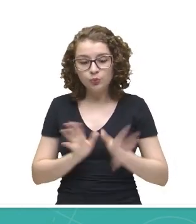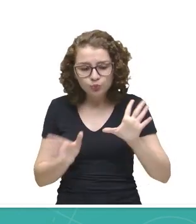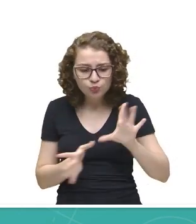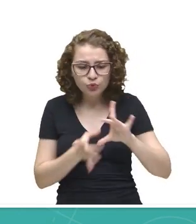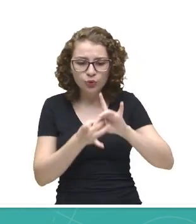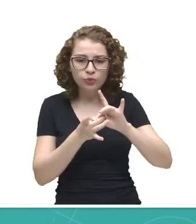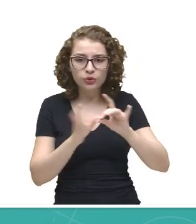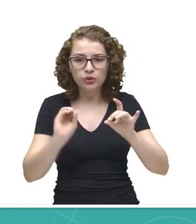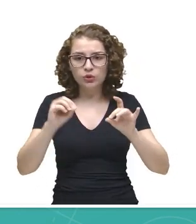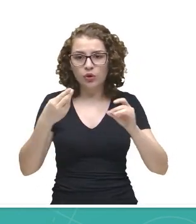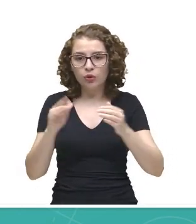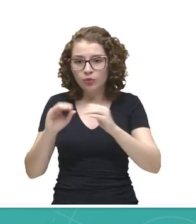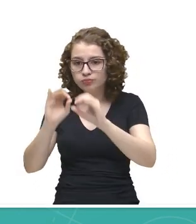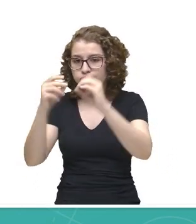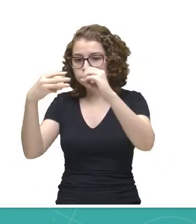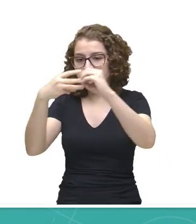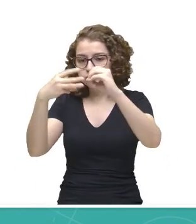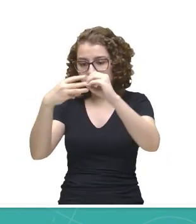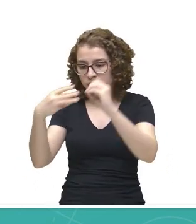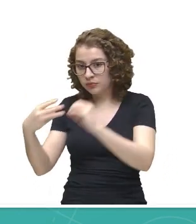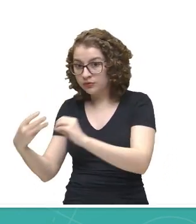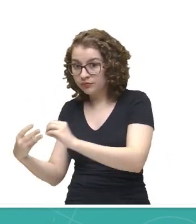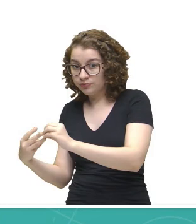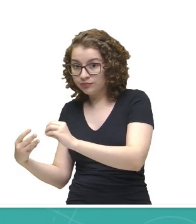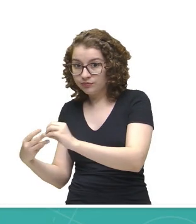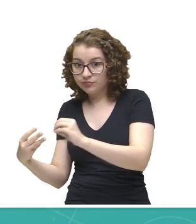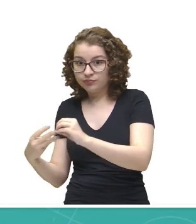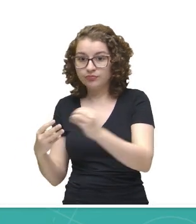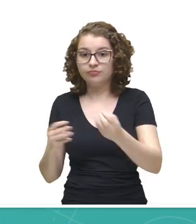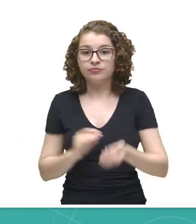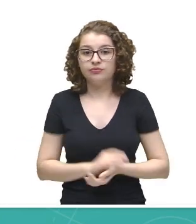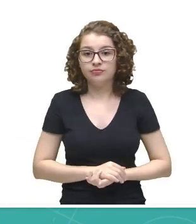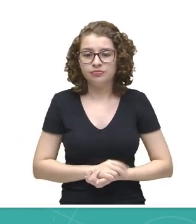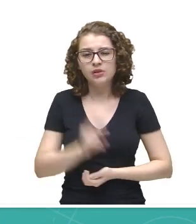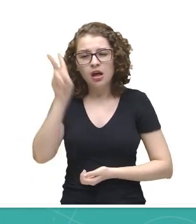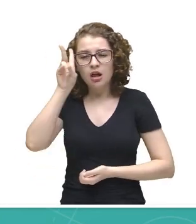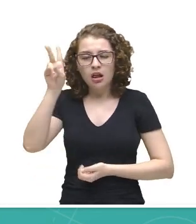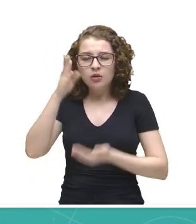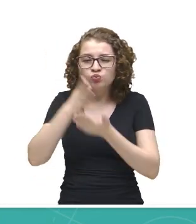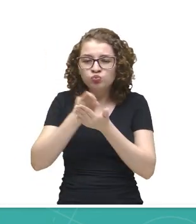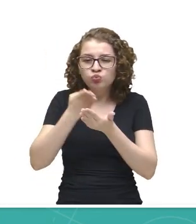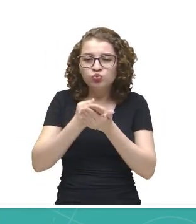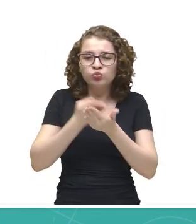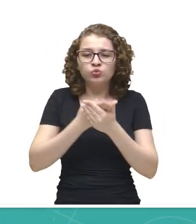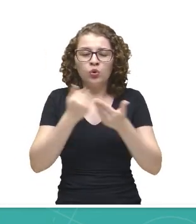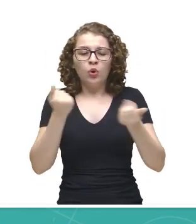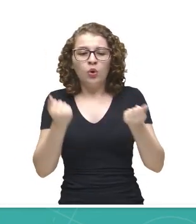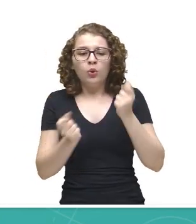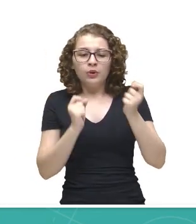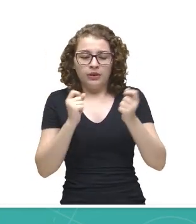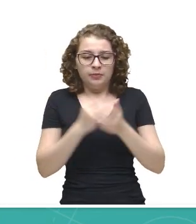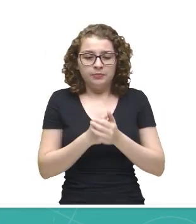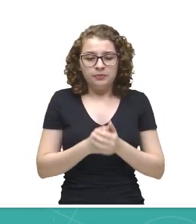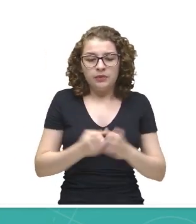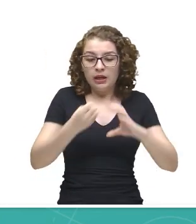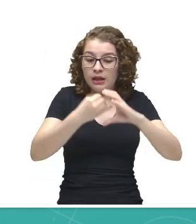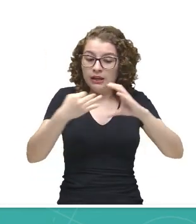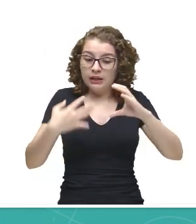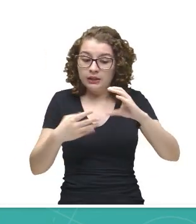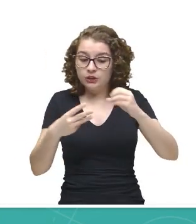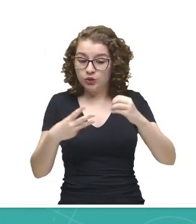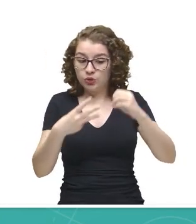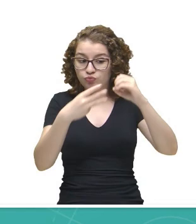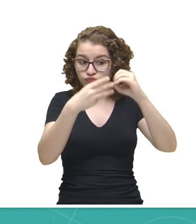juntas ou separadas, né? Então a gente viu que uma das características do tecido conjuntivo é justamente o fato das células